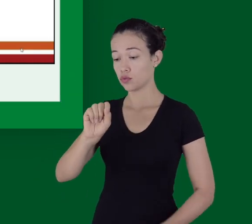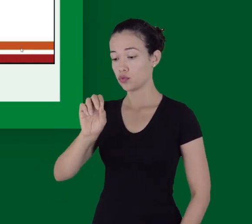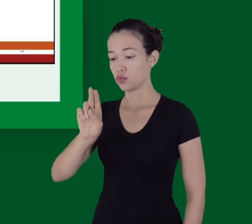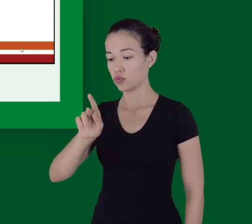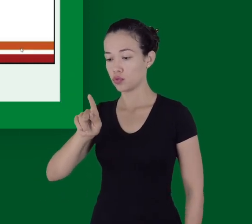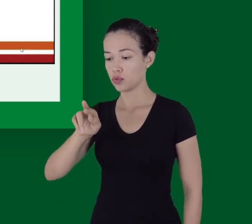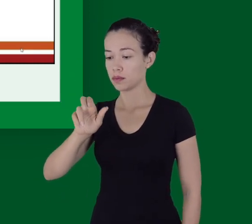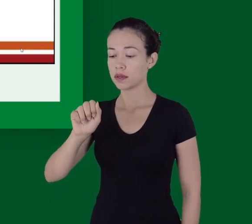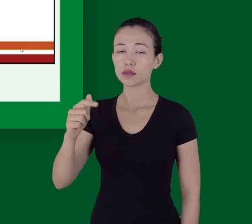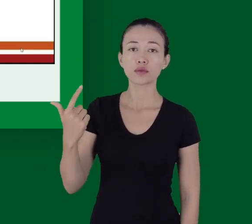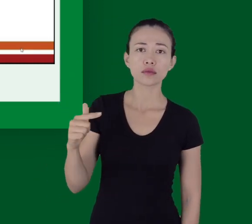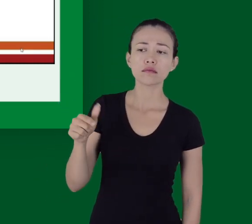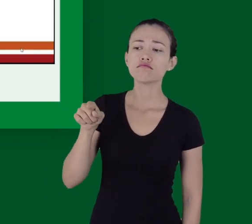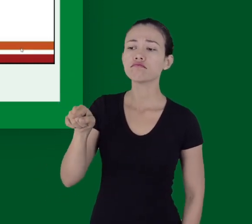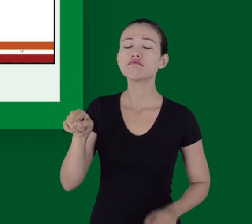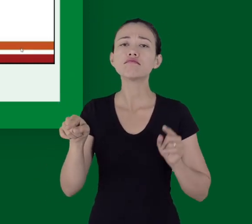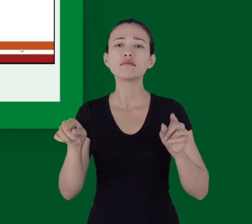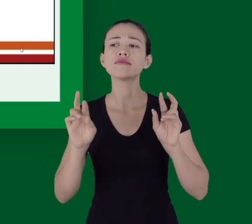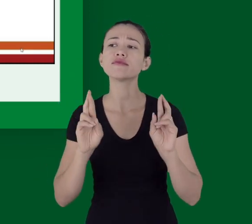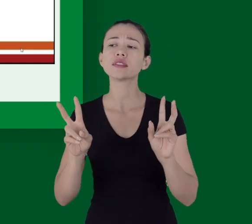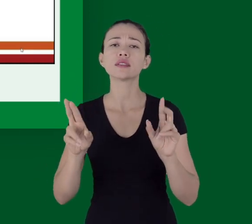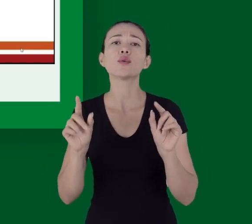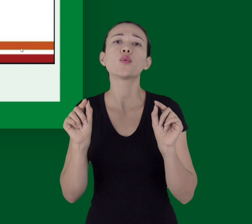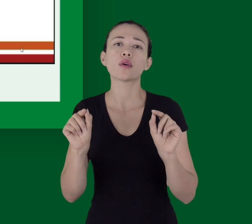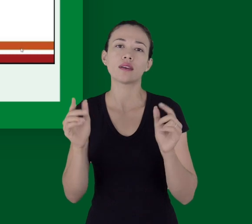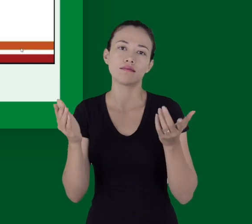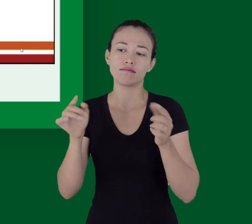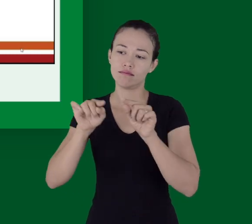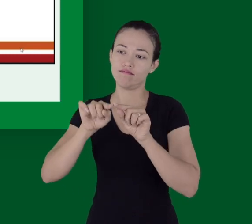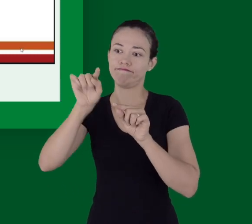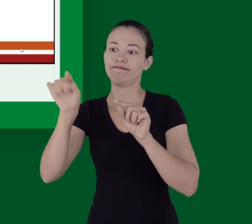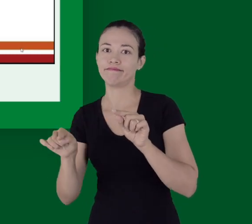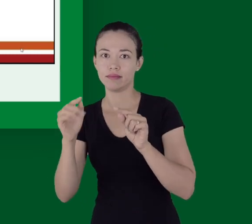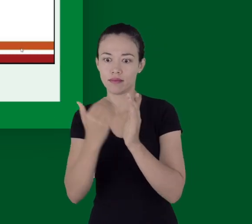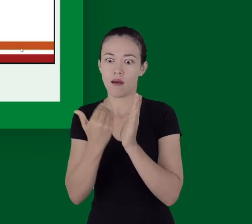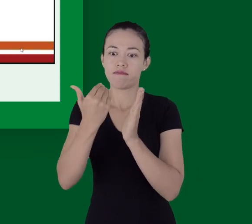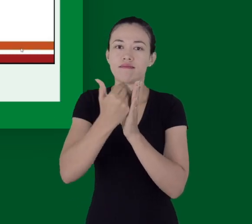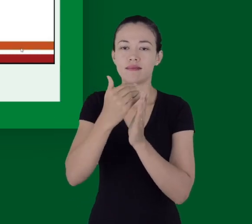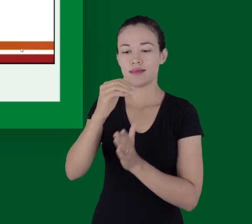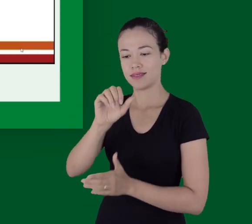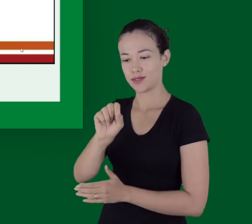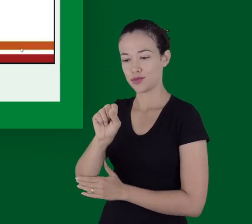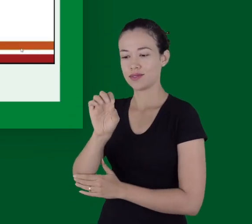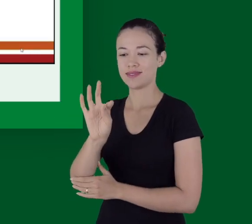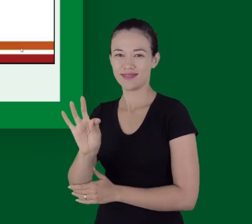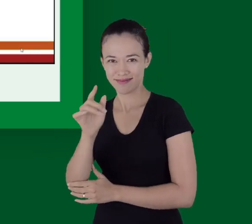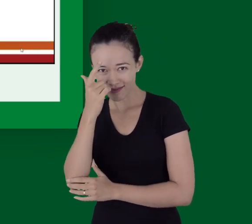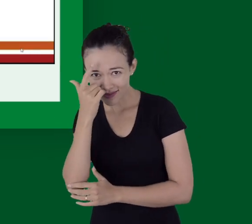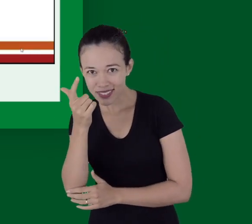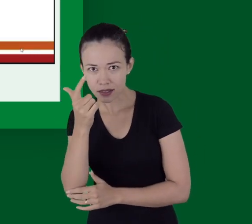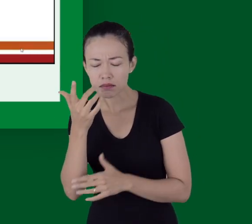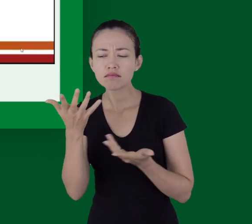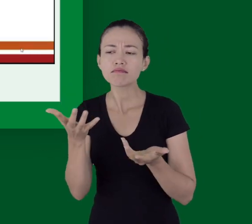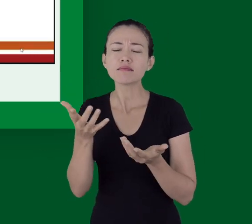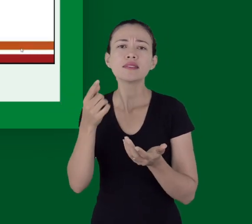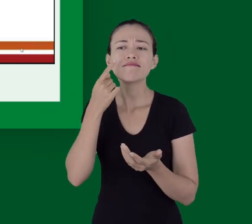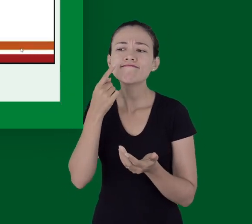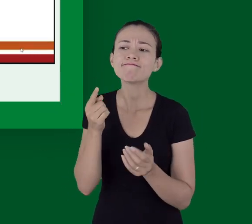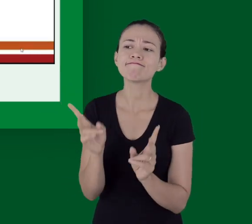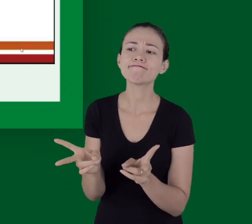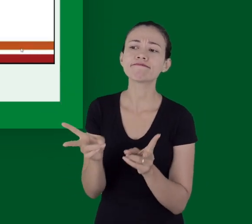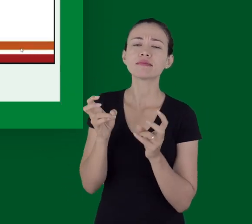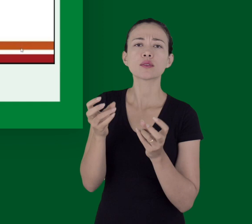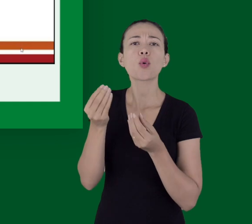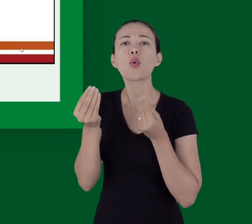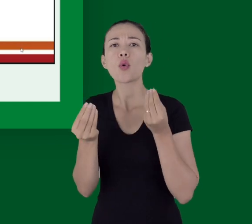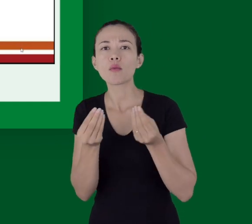É o supra, certo? Então, como é que a gente faz essa diferença? Com eletro. Esse sim, para você saber se é sem supra ou